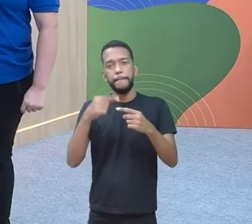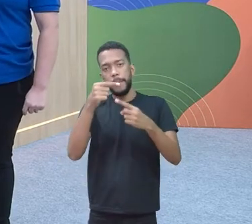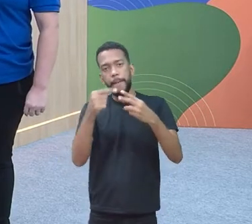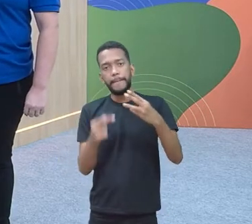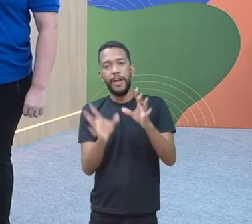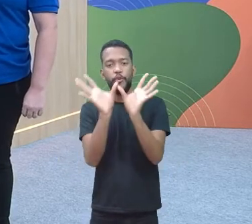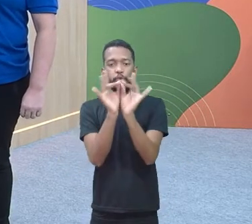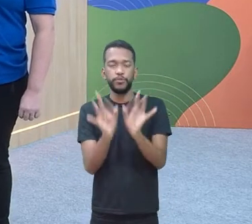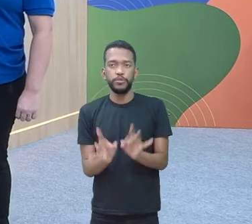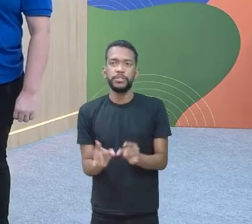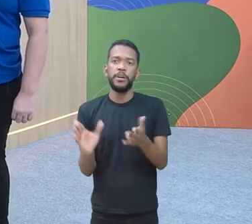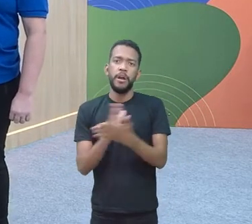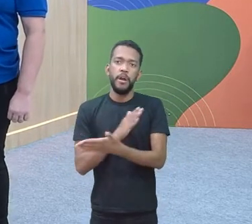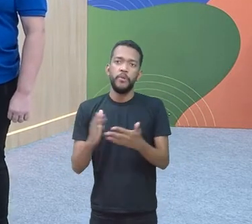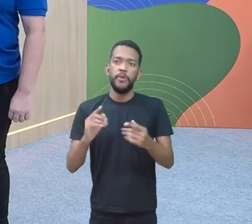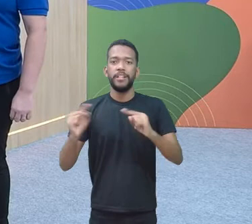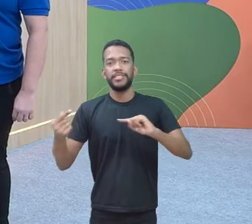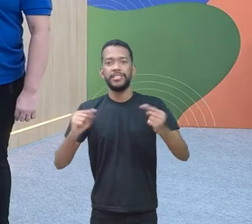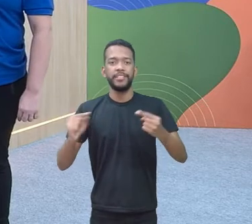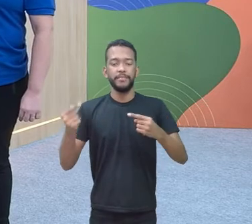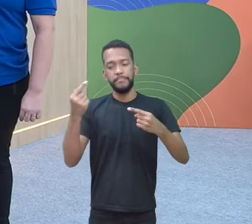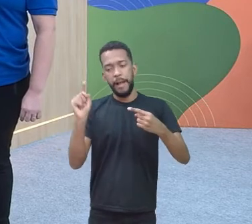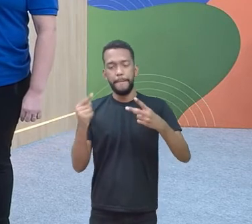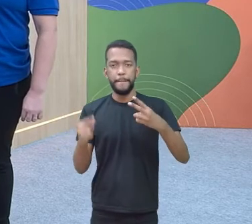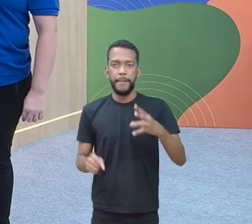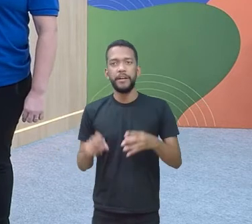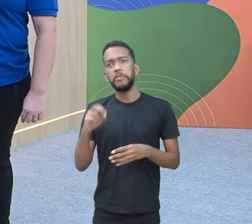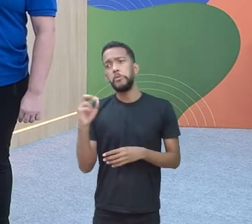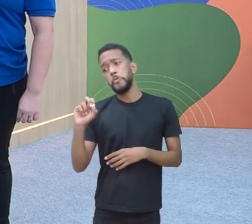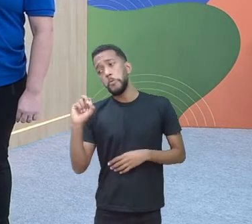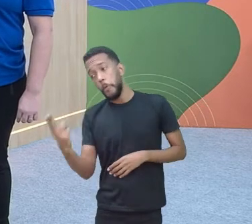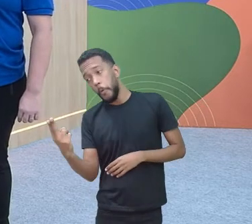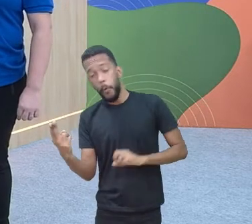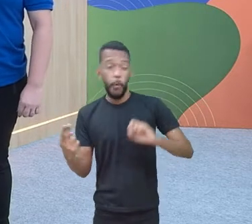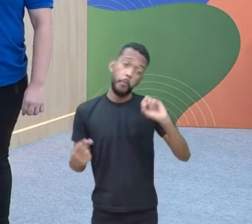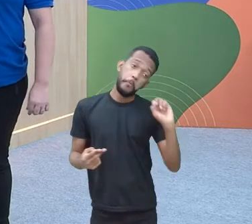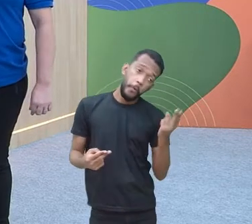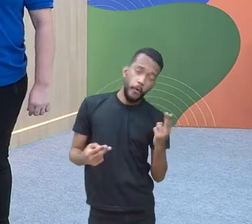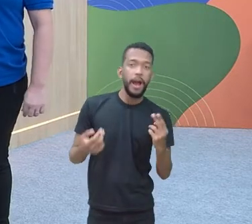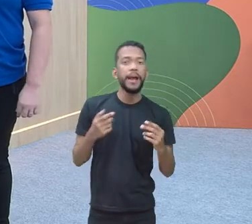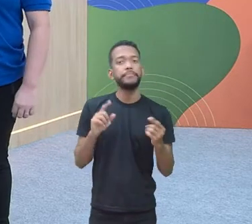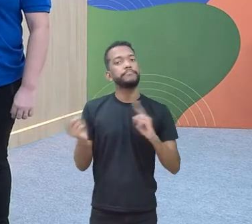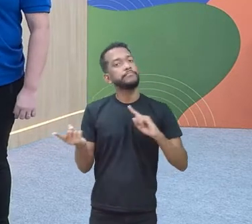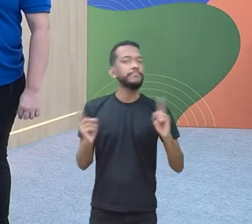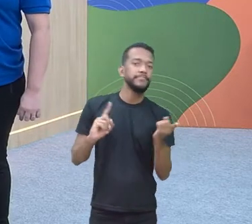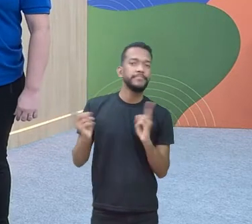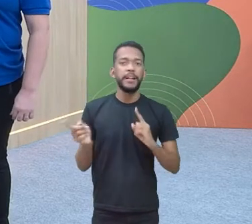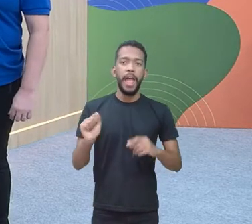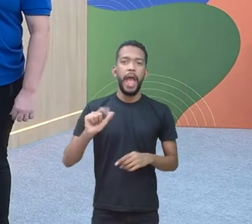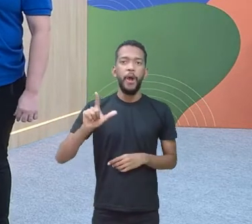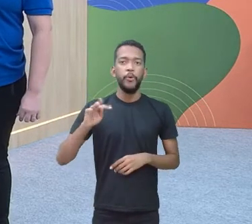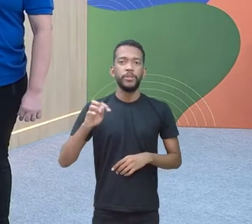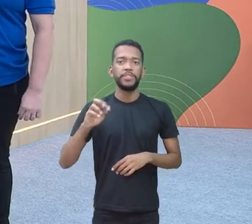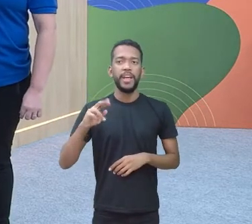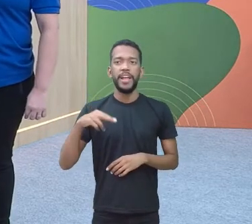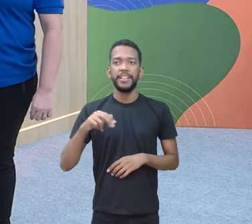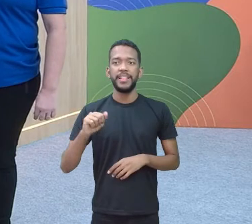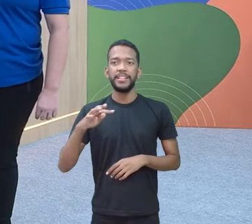vocês, alternativa, não é? Ou estudo para a prova ou tiro nota baixa.